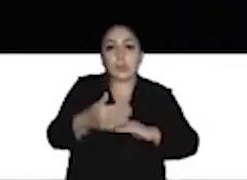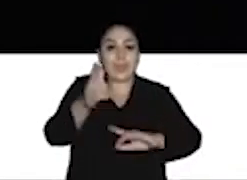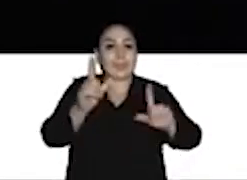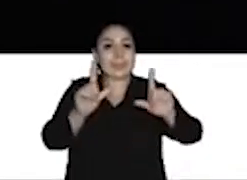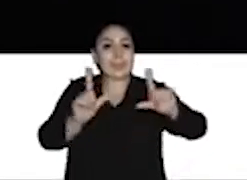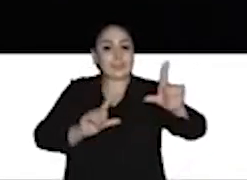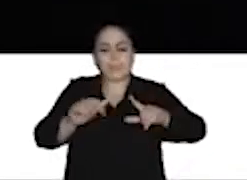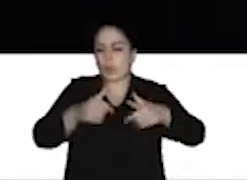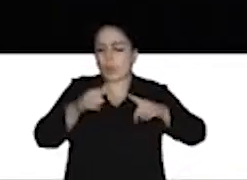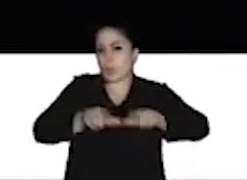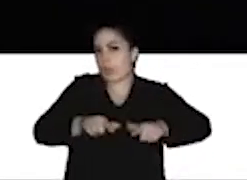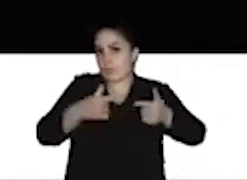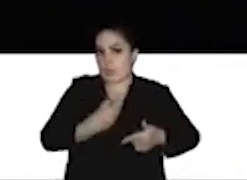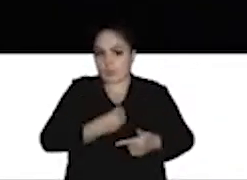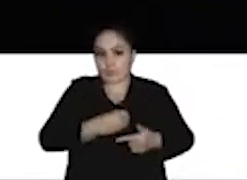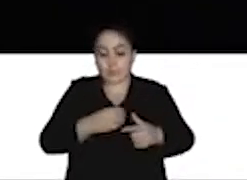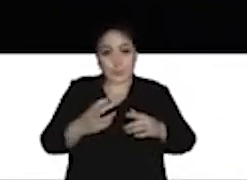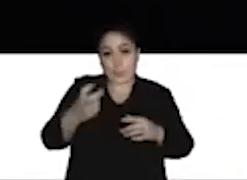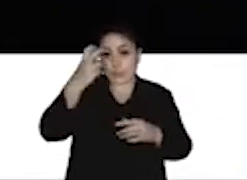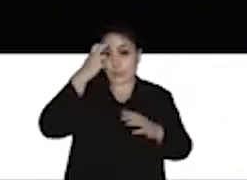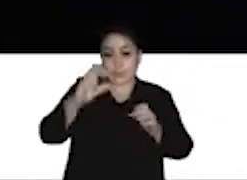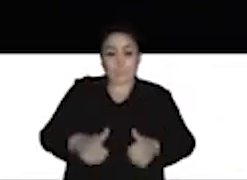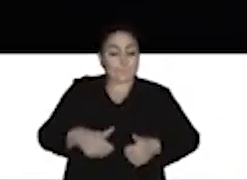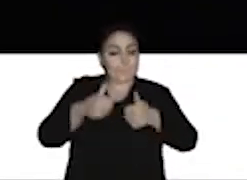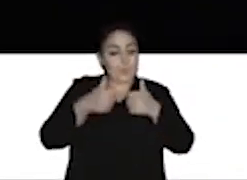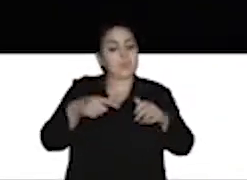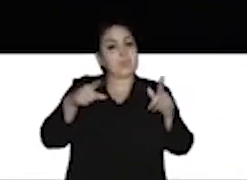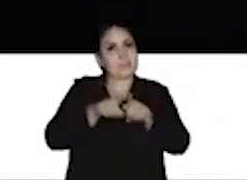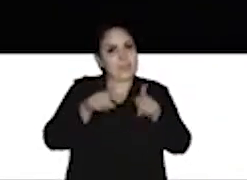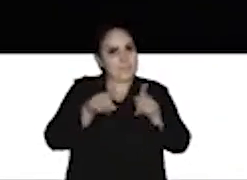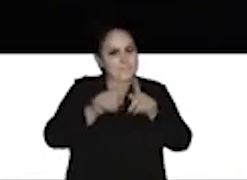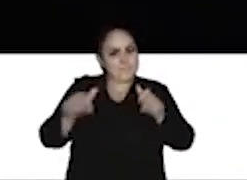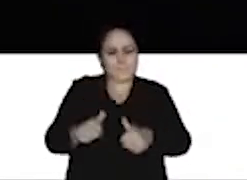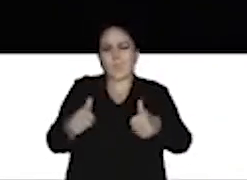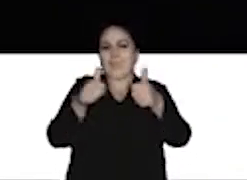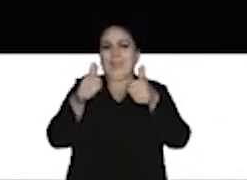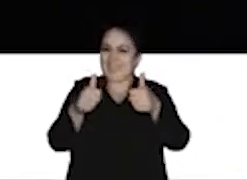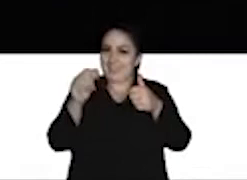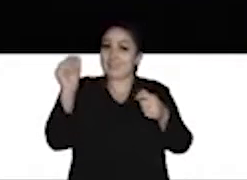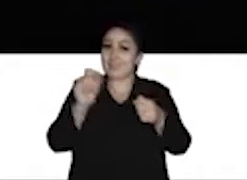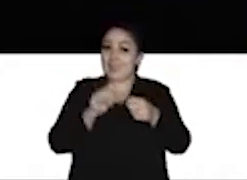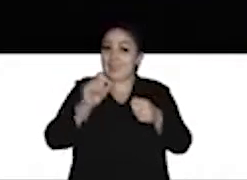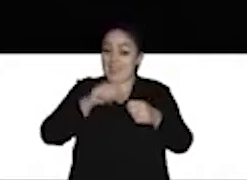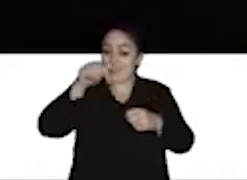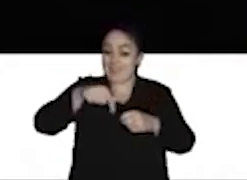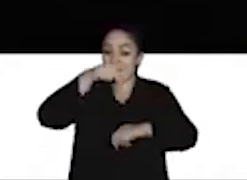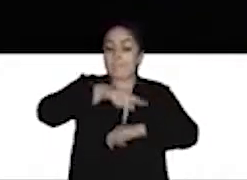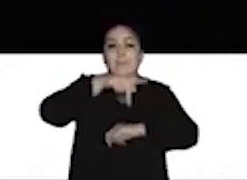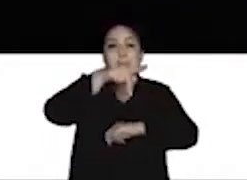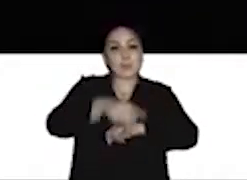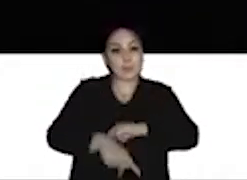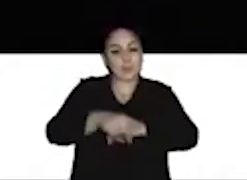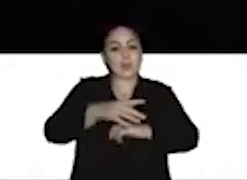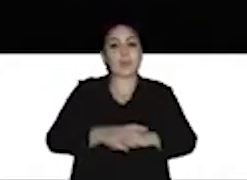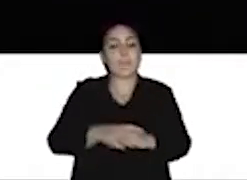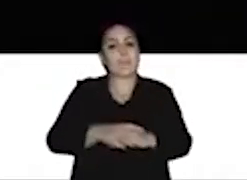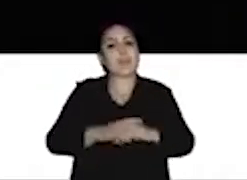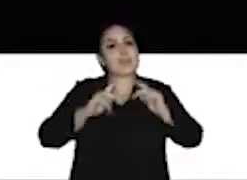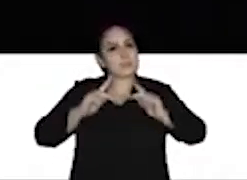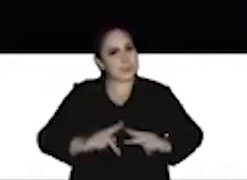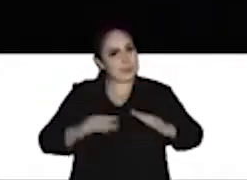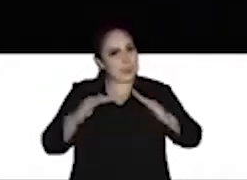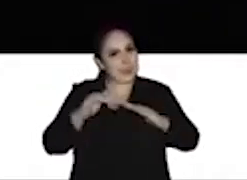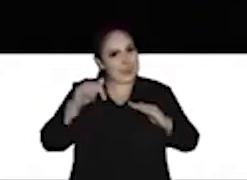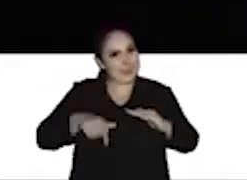TV, onde você tiver, cultura da melhor e da melhor qualidade, feita em Passo Fundo, pelo pessoal